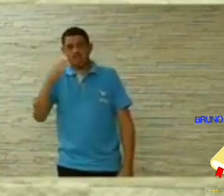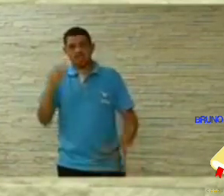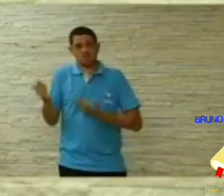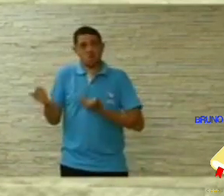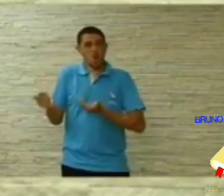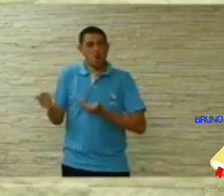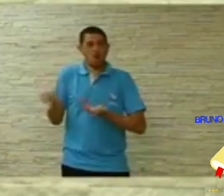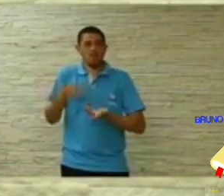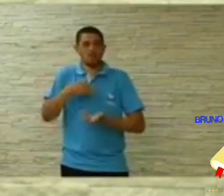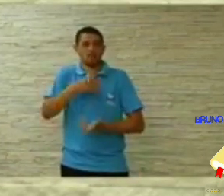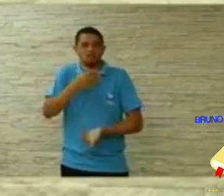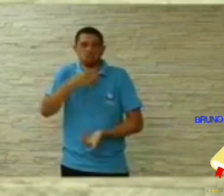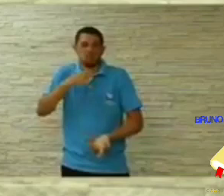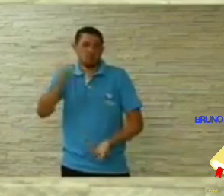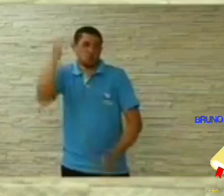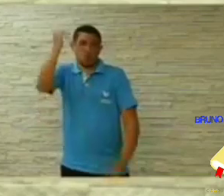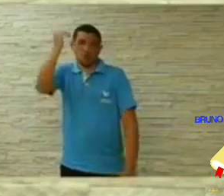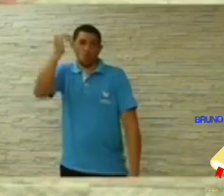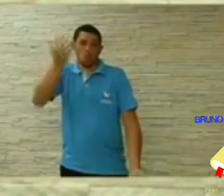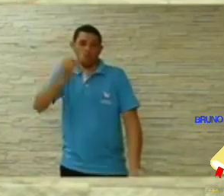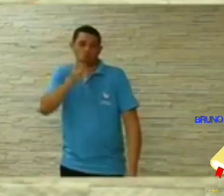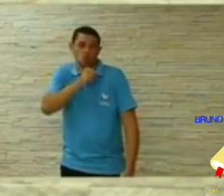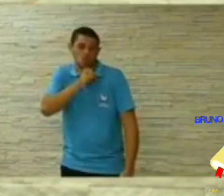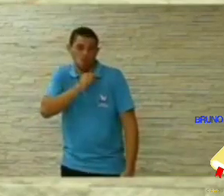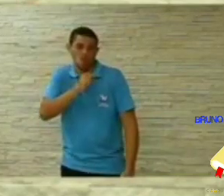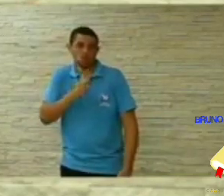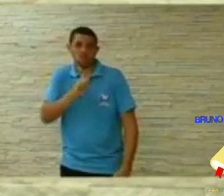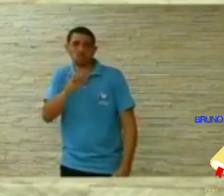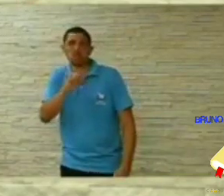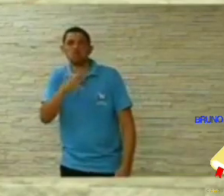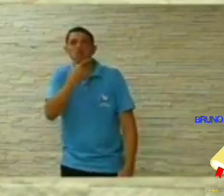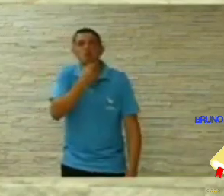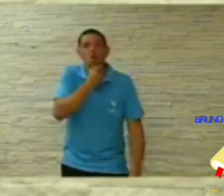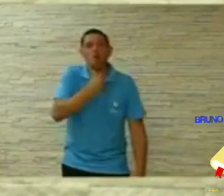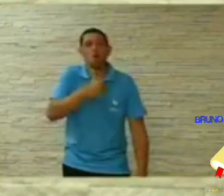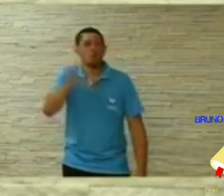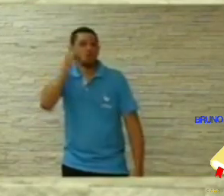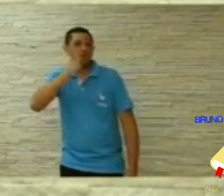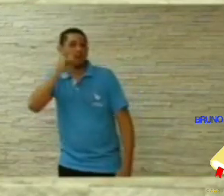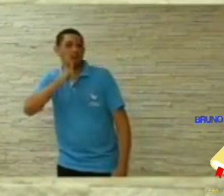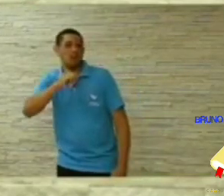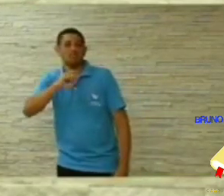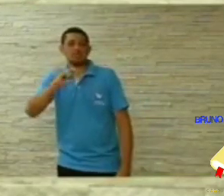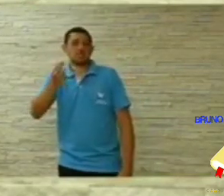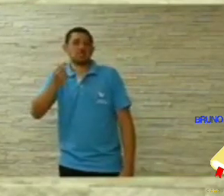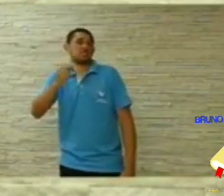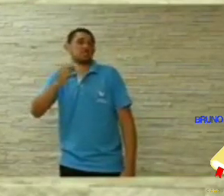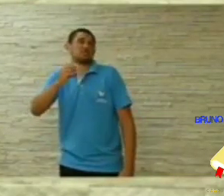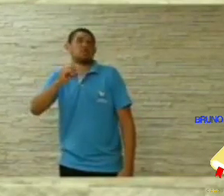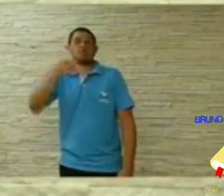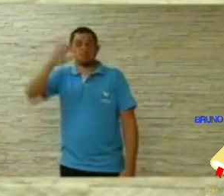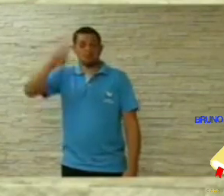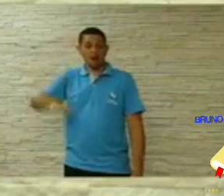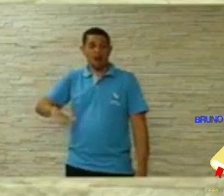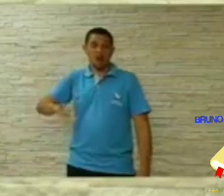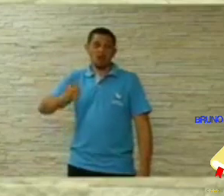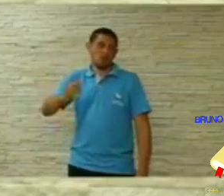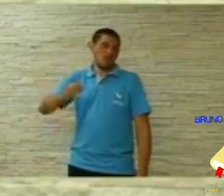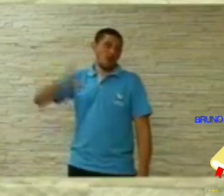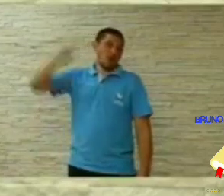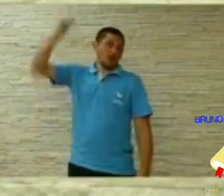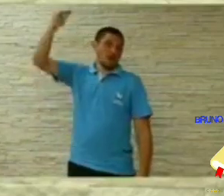não importa se você é homem, mulher, se você é alto ou baixo, todos nós